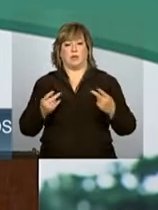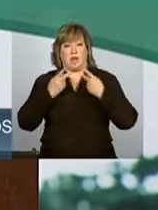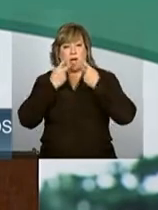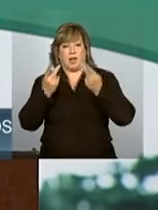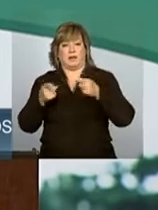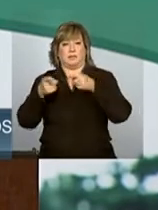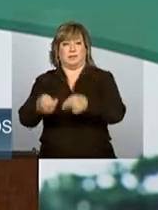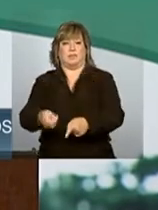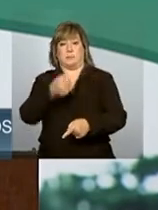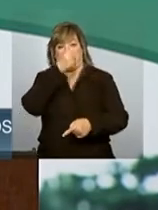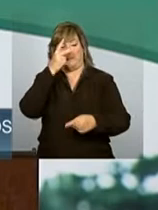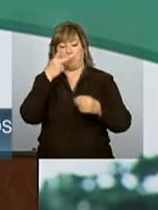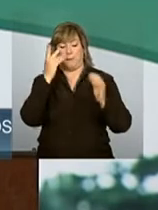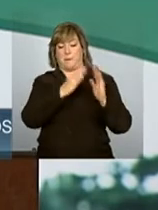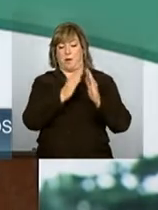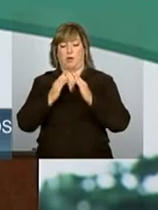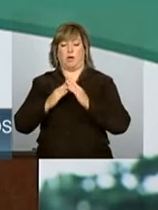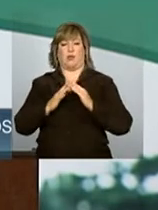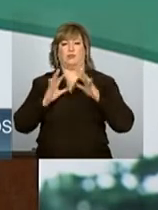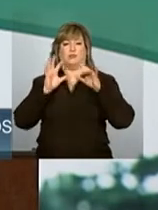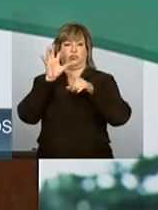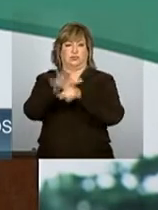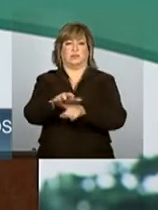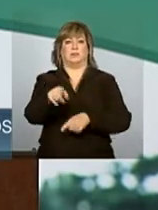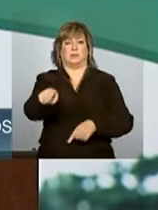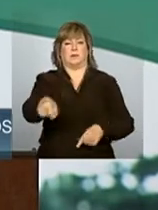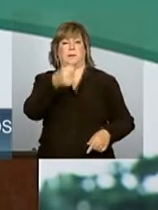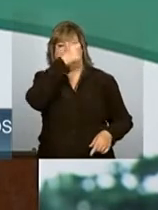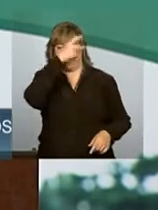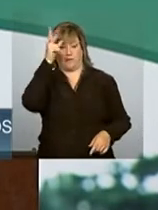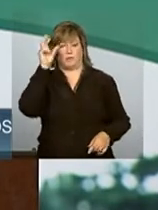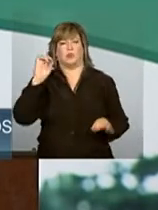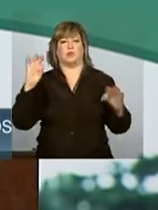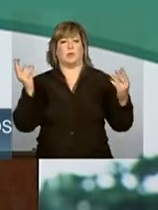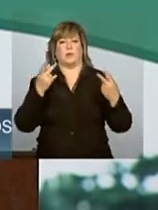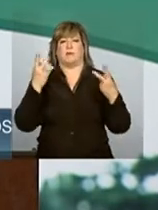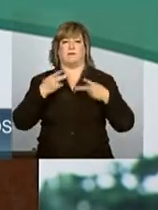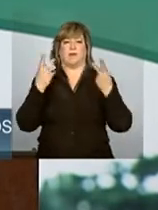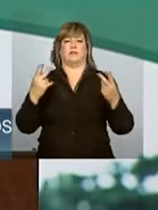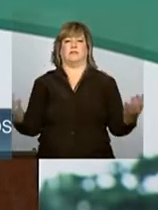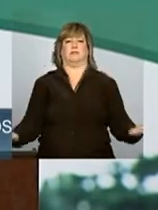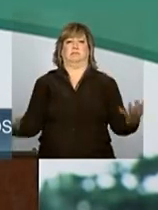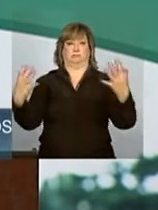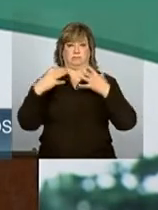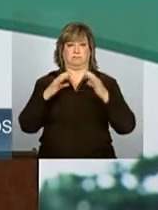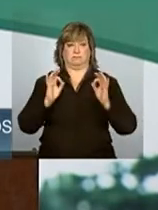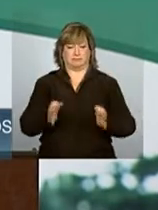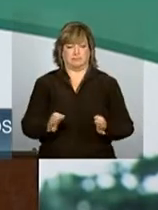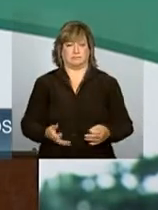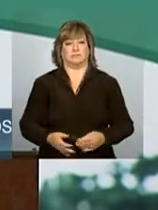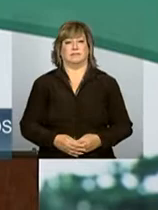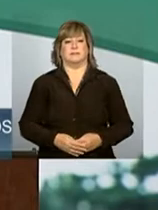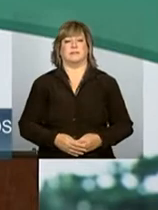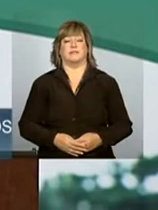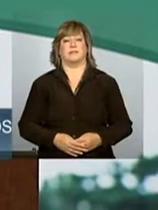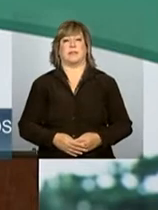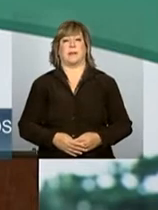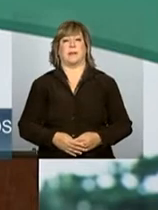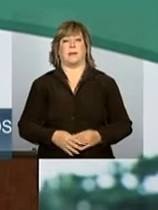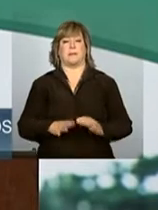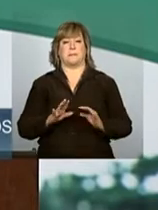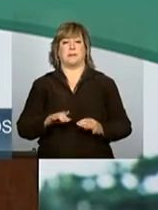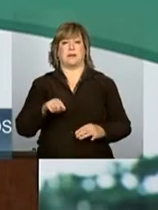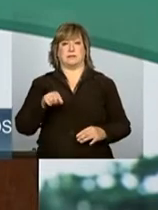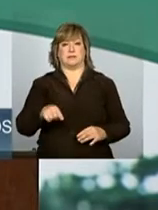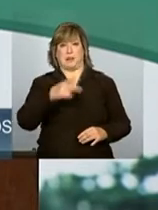eu sou cobrada pelos moradores no meu município, todos nós somos cobrados, não é mesmo? Só que o